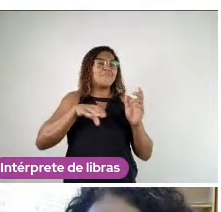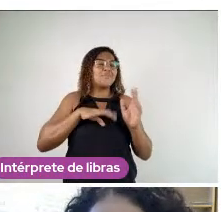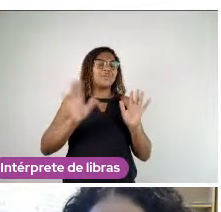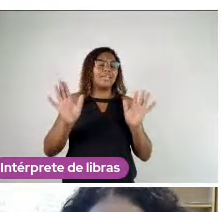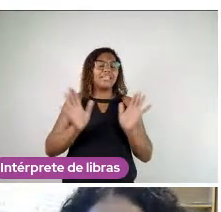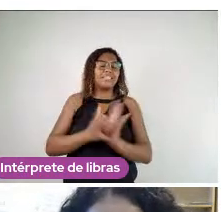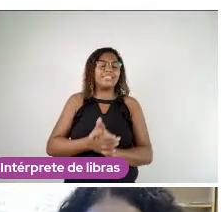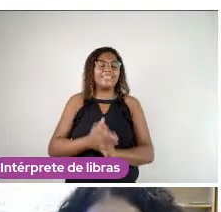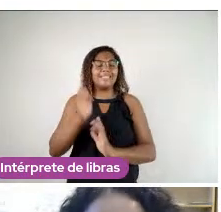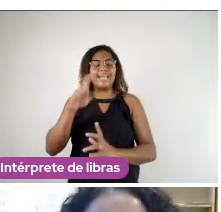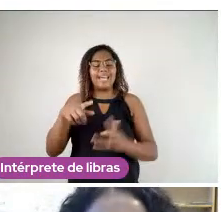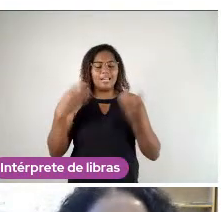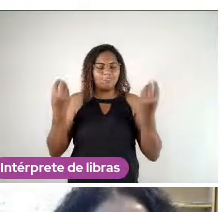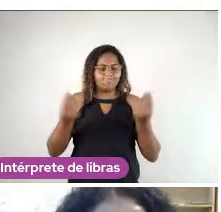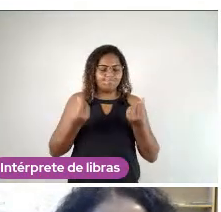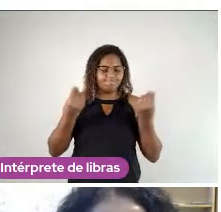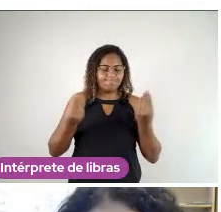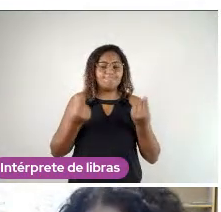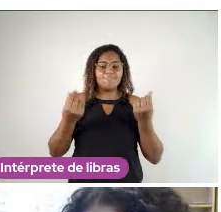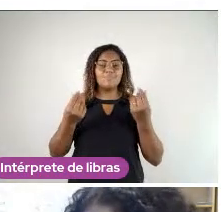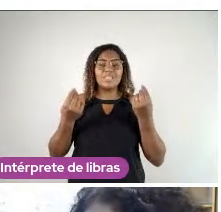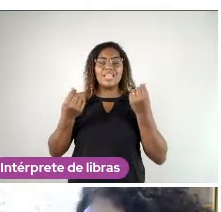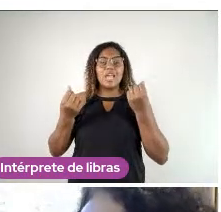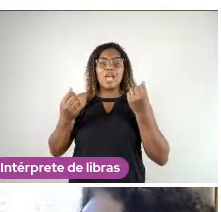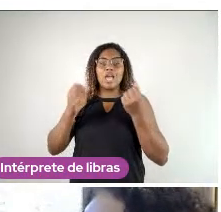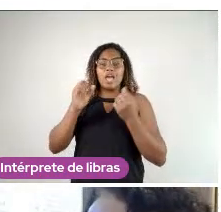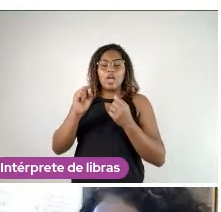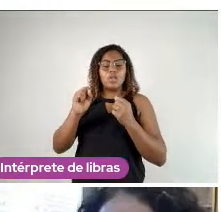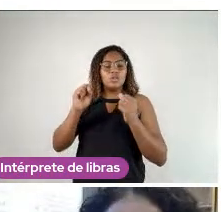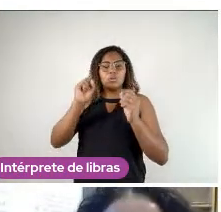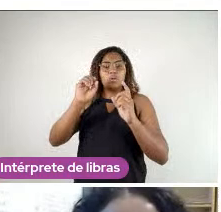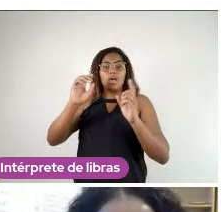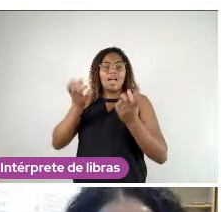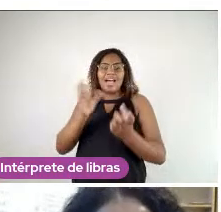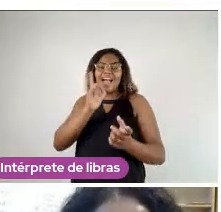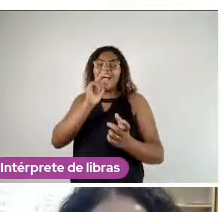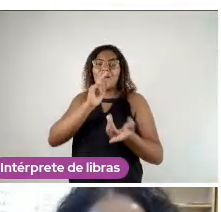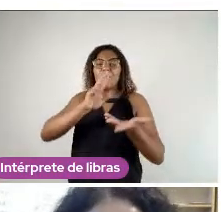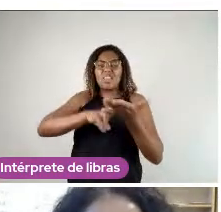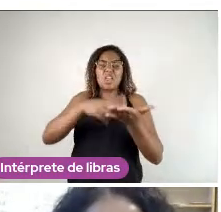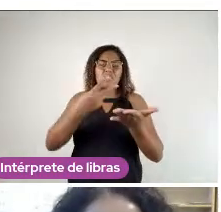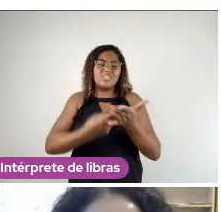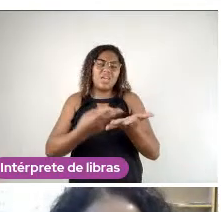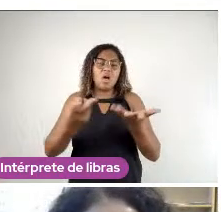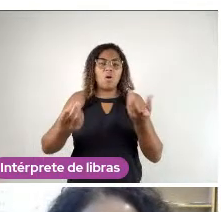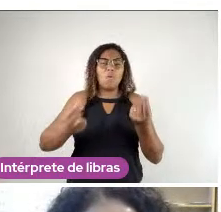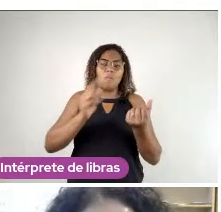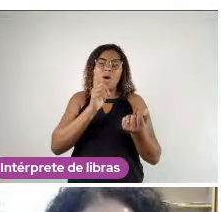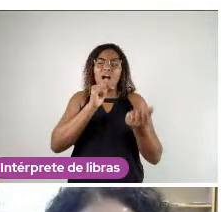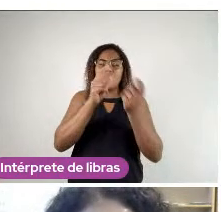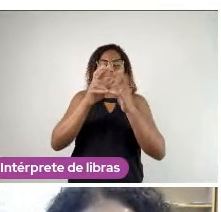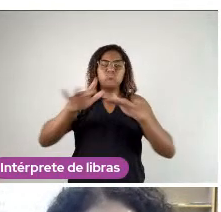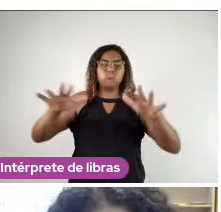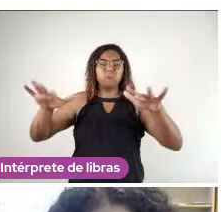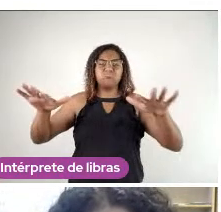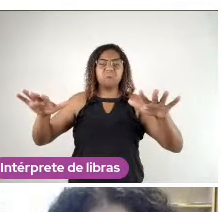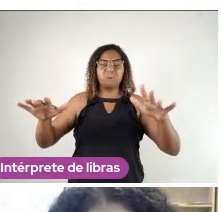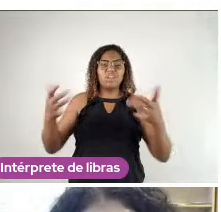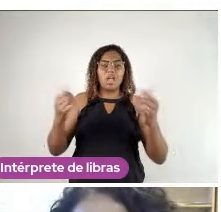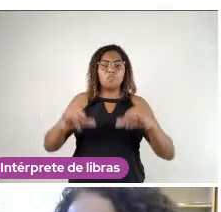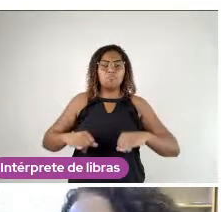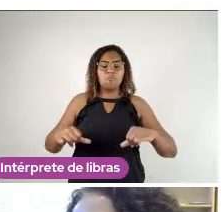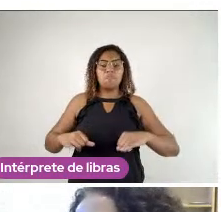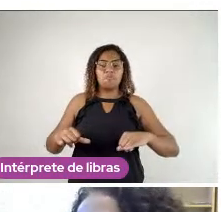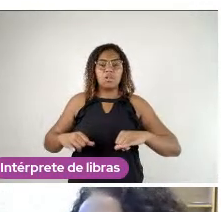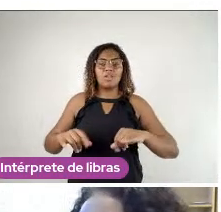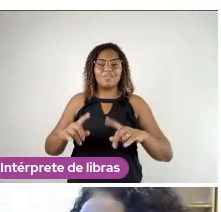que é suprimento de água, seria a tradução. A gente ter água suficiente para a gente, né? Porque a água é um recurso que a gente precisa